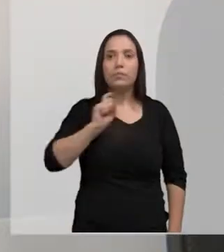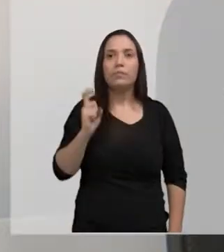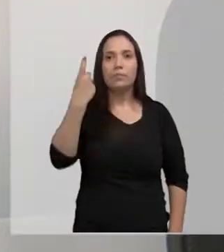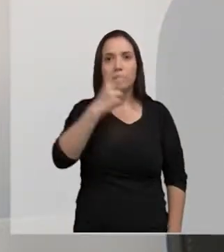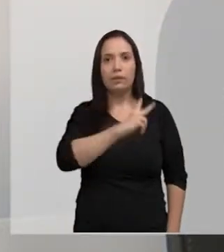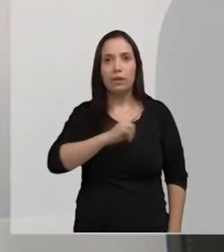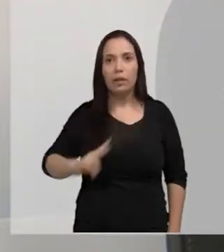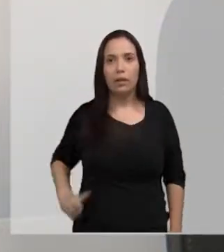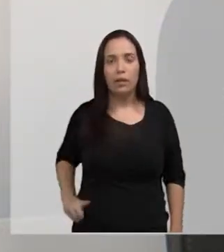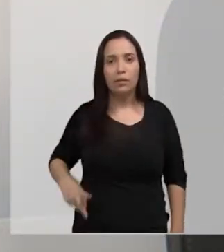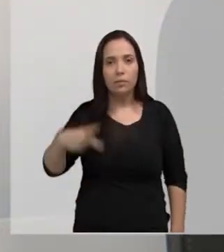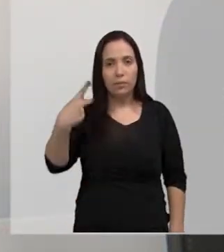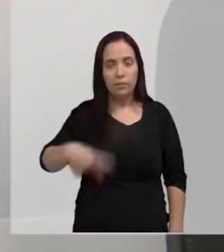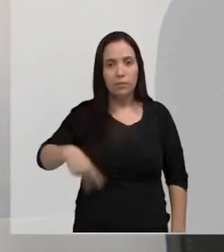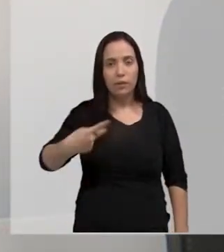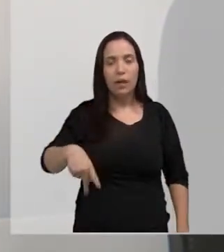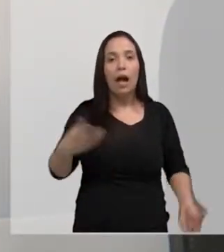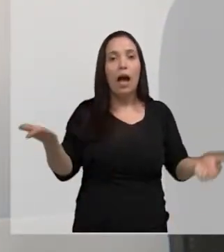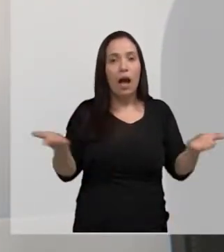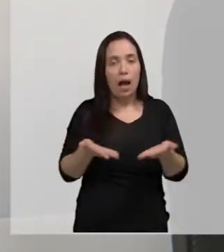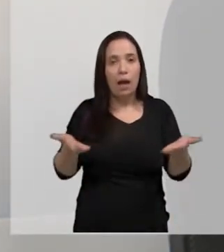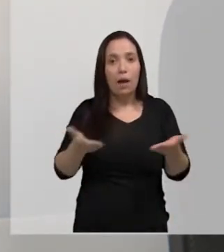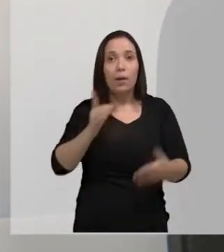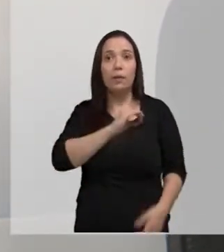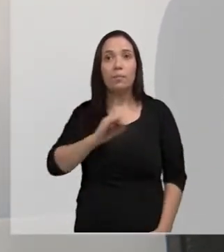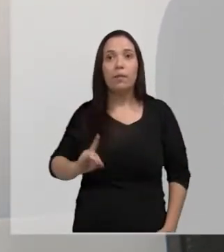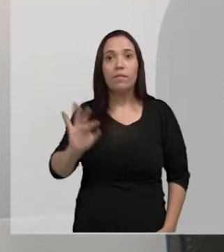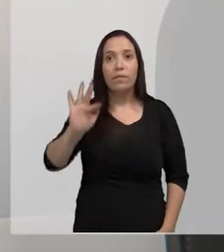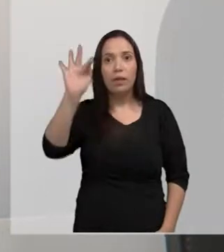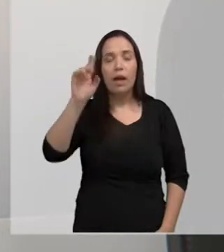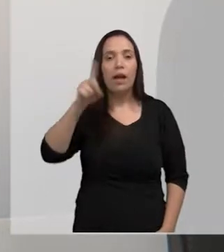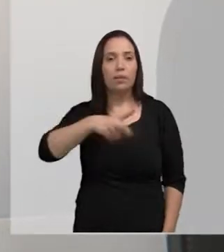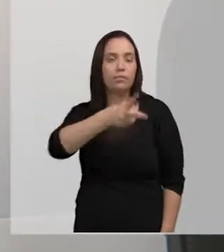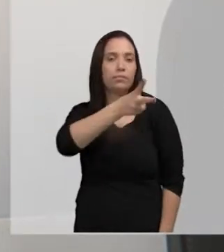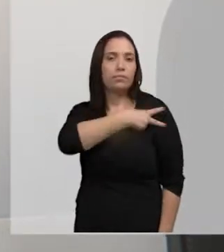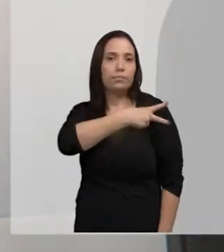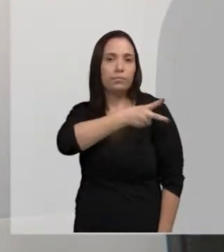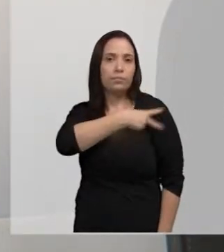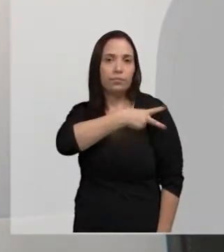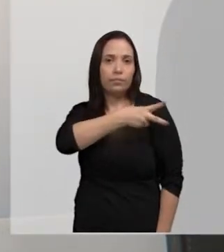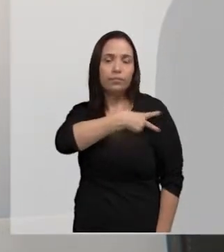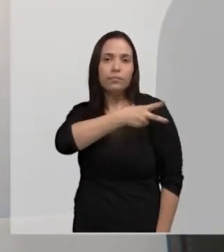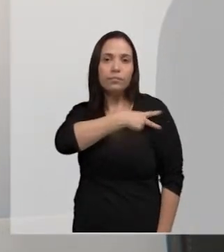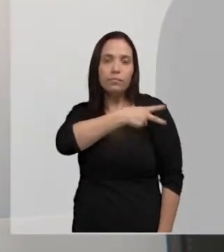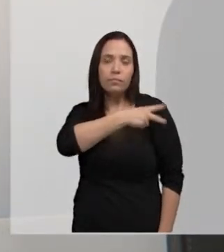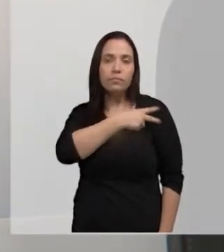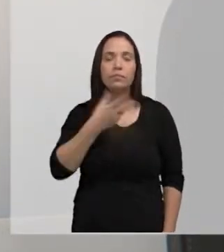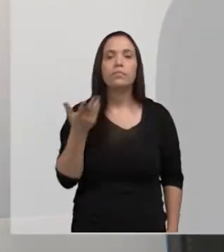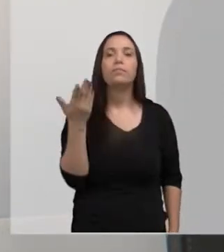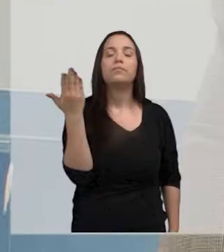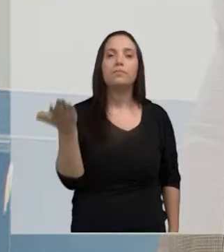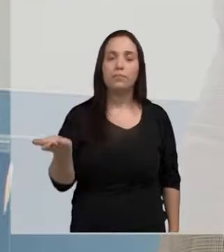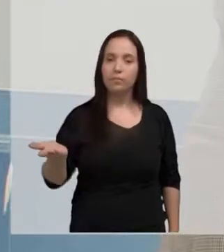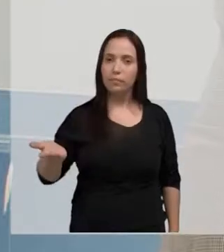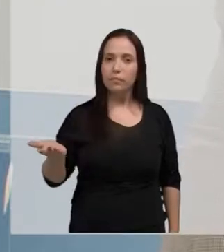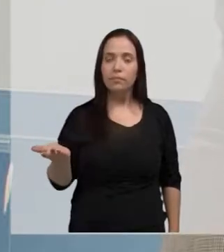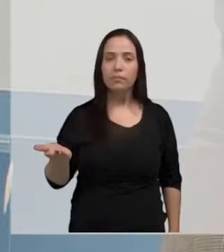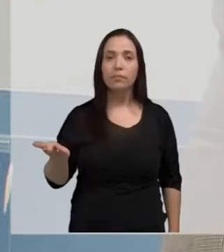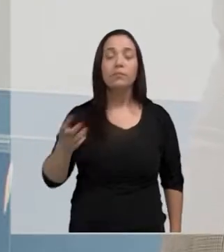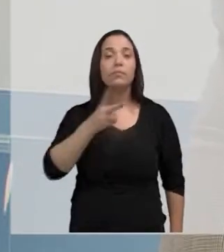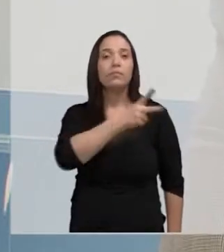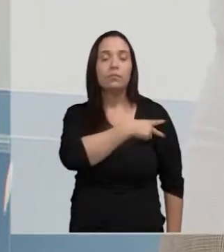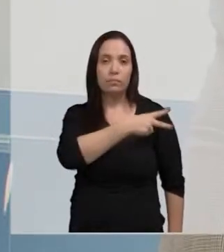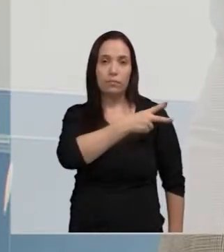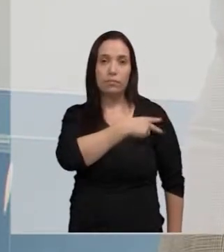de Fortaleza, agora é deputado federal, né? Estou falando de Capitão Wagner. Começando Capitão Wagner